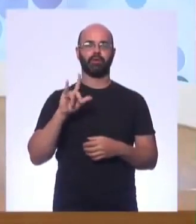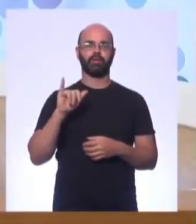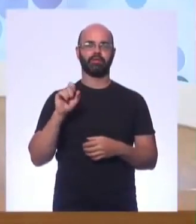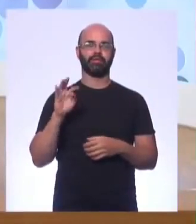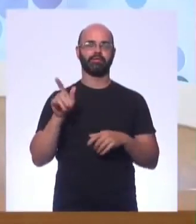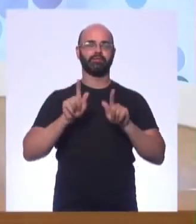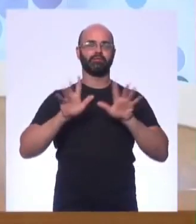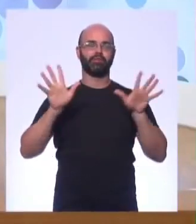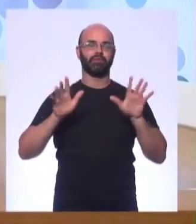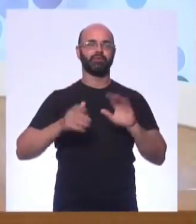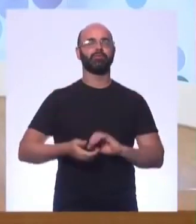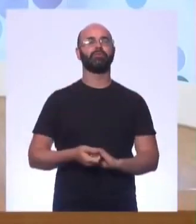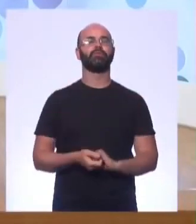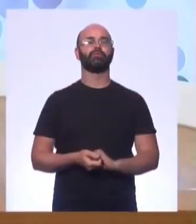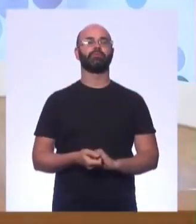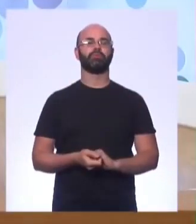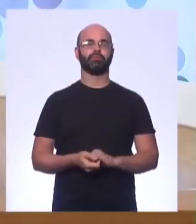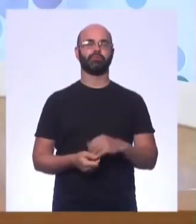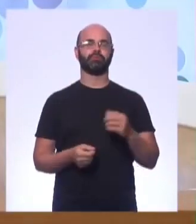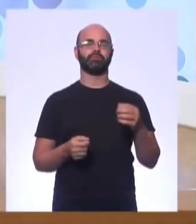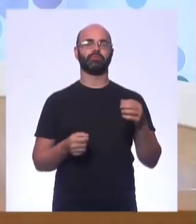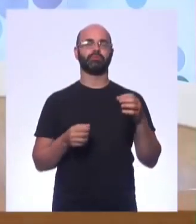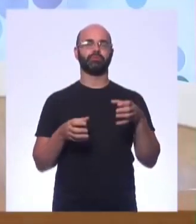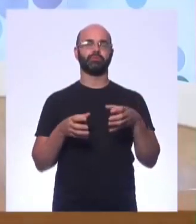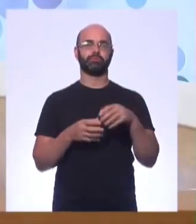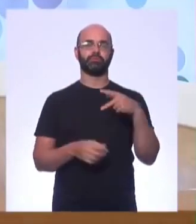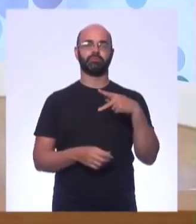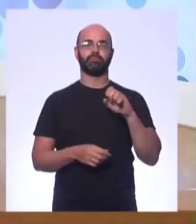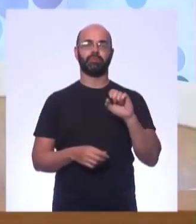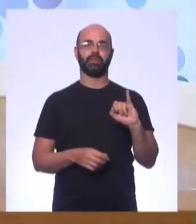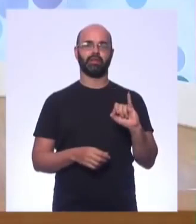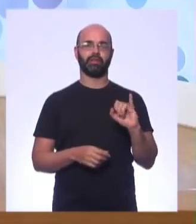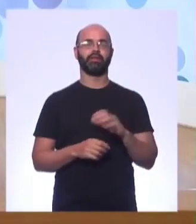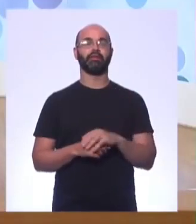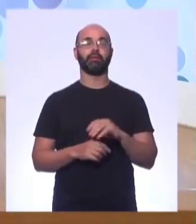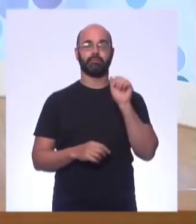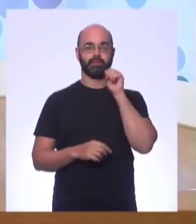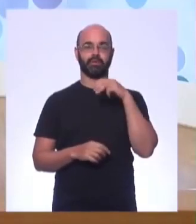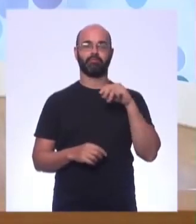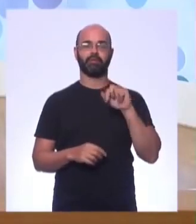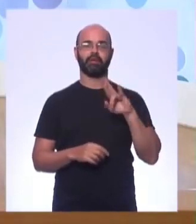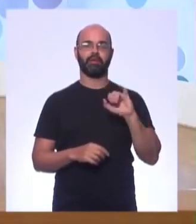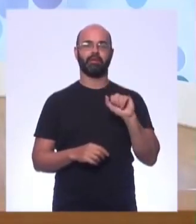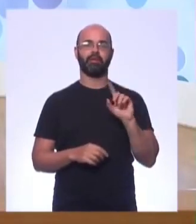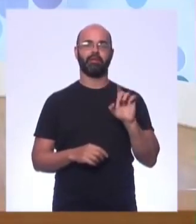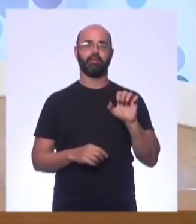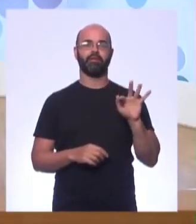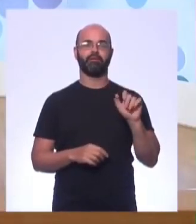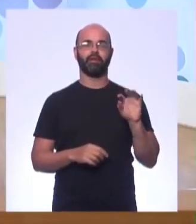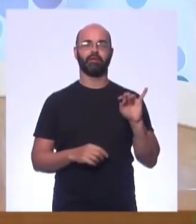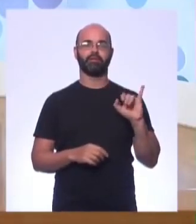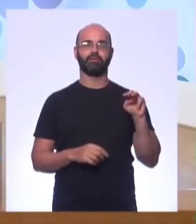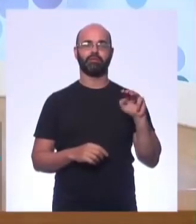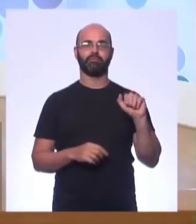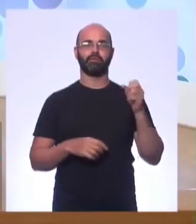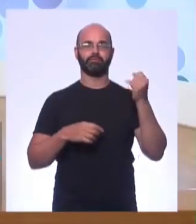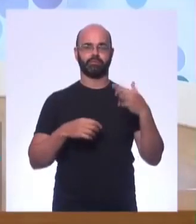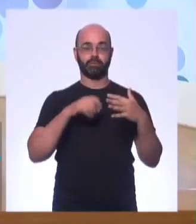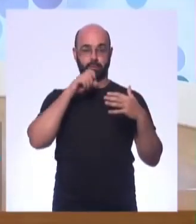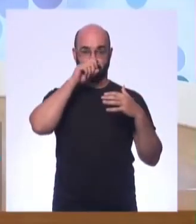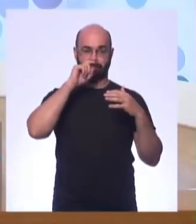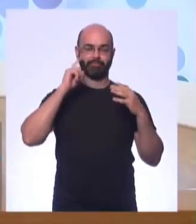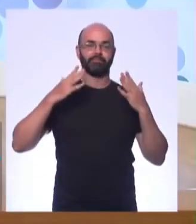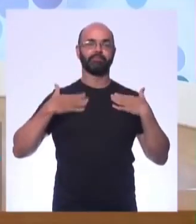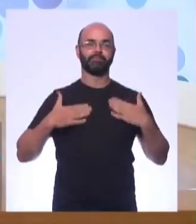da Nicota Soares, pessoal da PEI. Maria de Fátima. Maria de Fátima, o professor aqui, Hélio, já colocou, controlar a